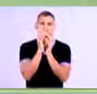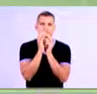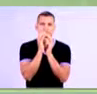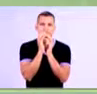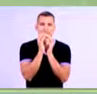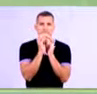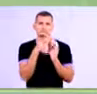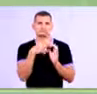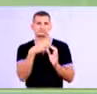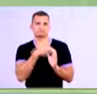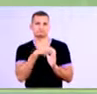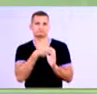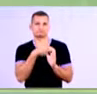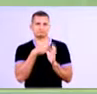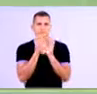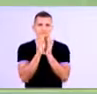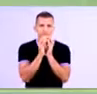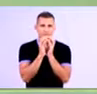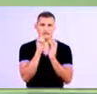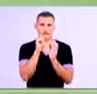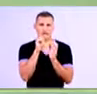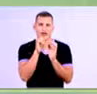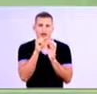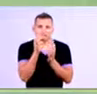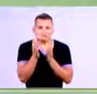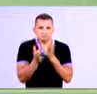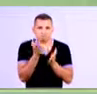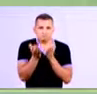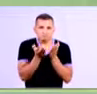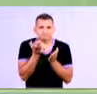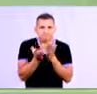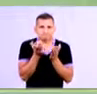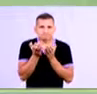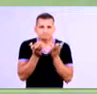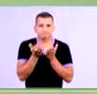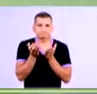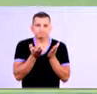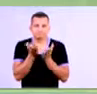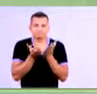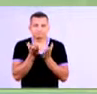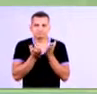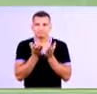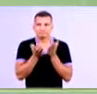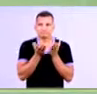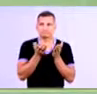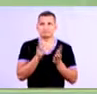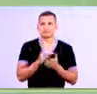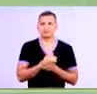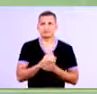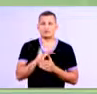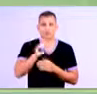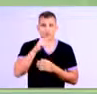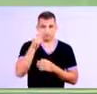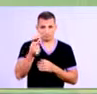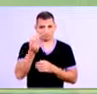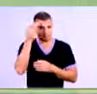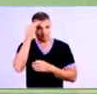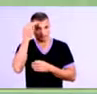sentidos. Elas estimulam as nossas estruturas corticais e vão para a nossa